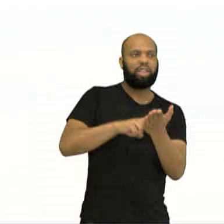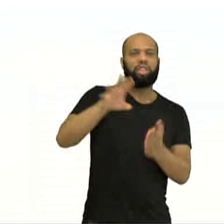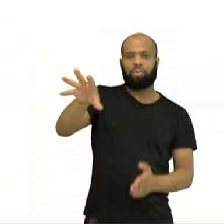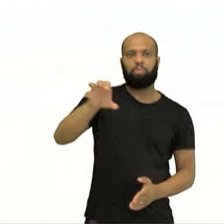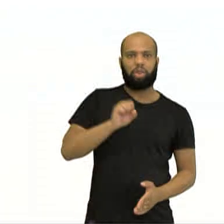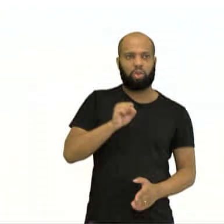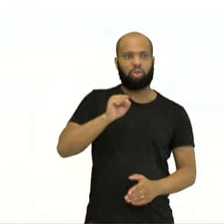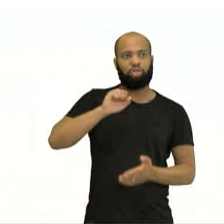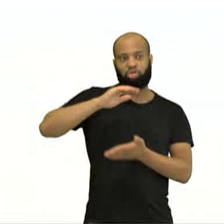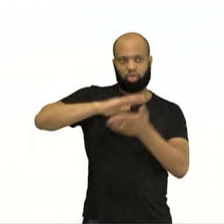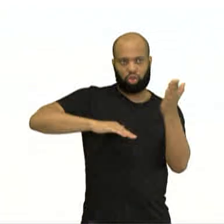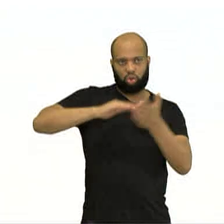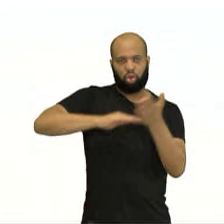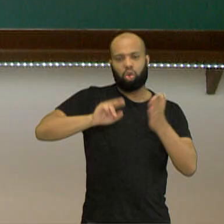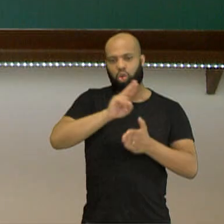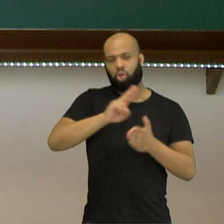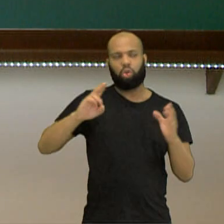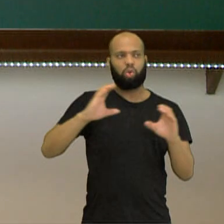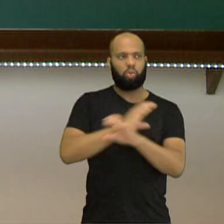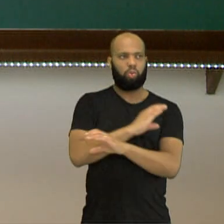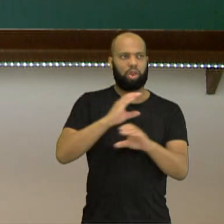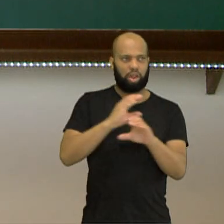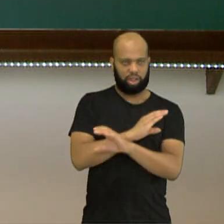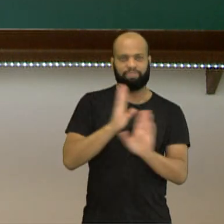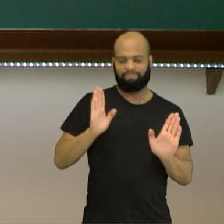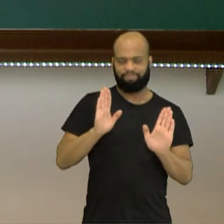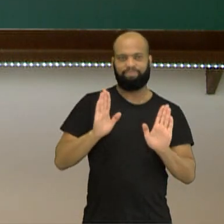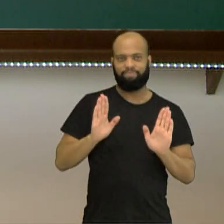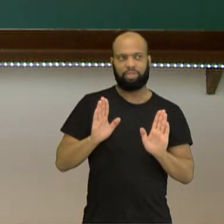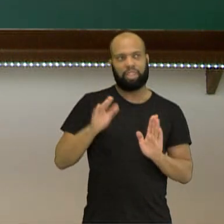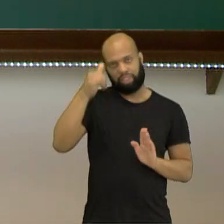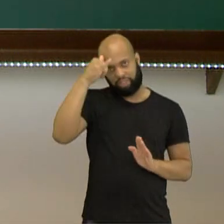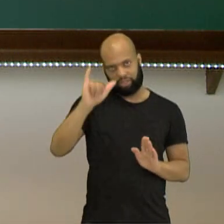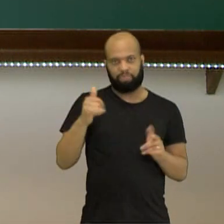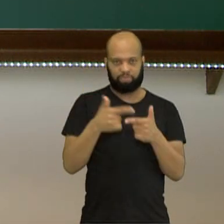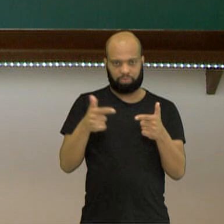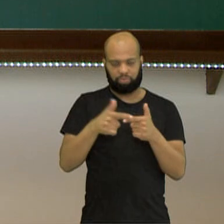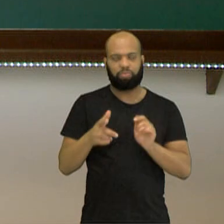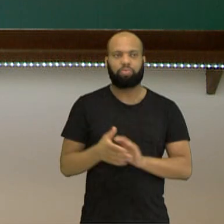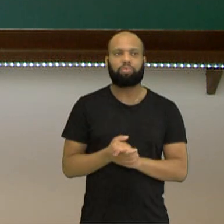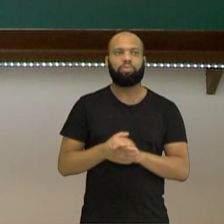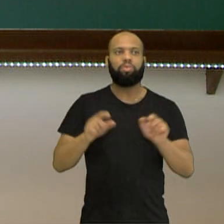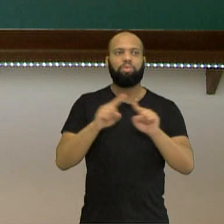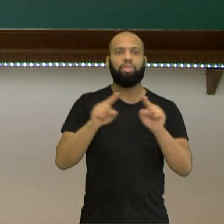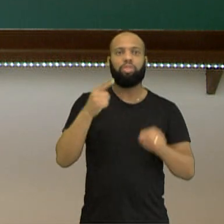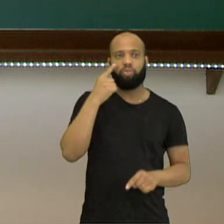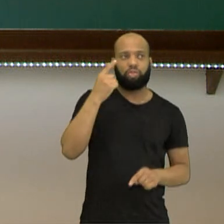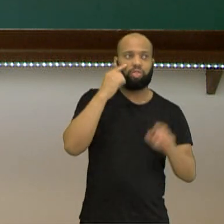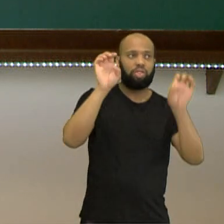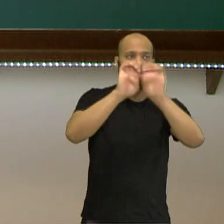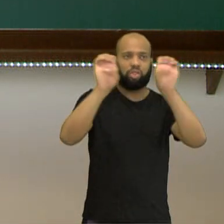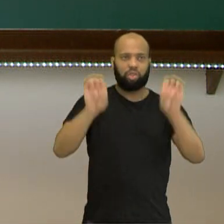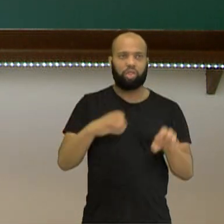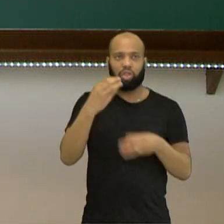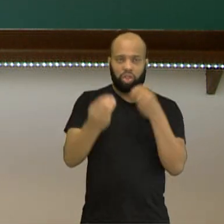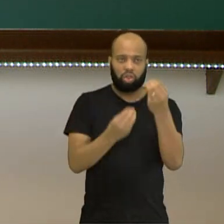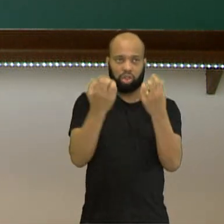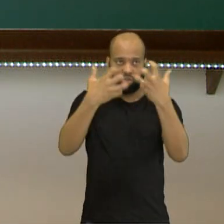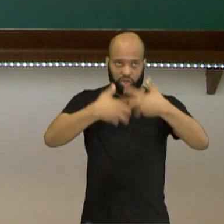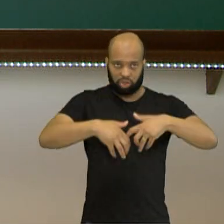retirada o nome completo dele, pelo mesmo motivo que nós teremos lá. Observaram então uma estrutura? Como é que ela